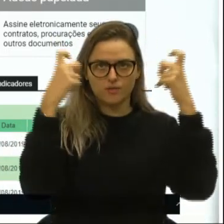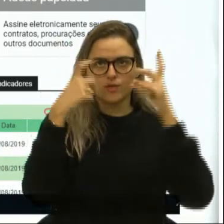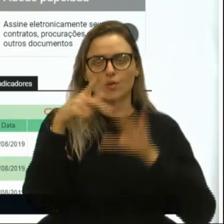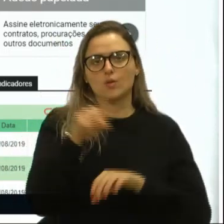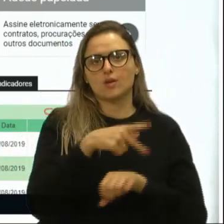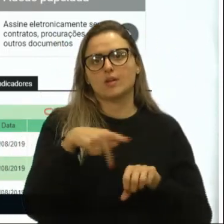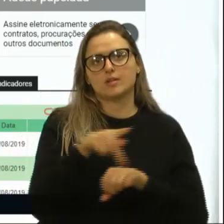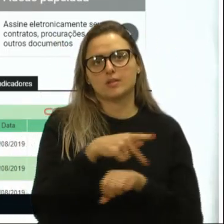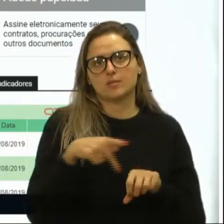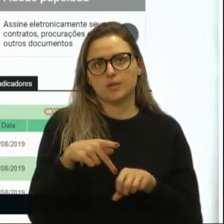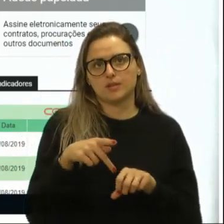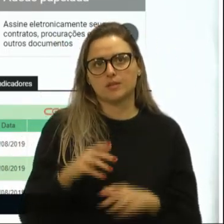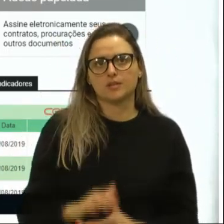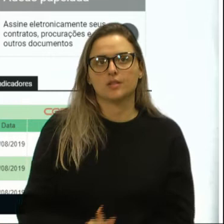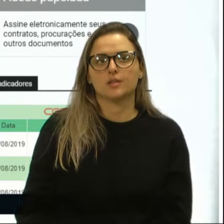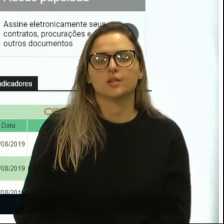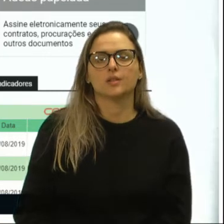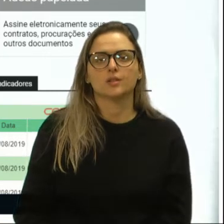país.